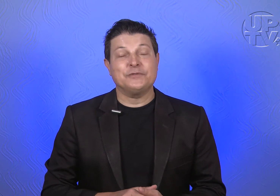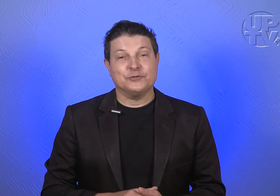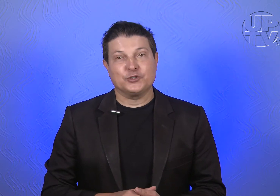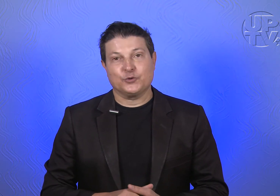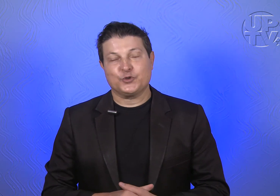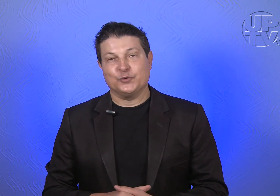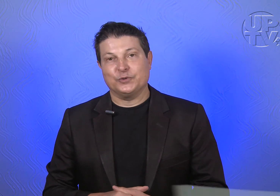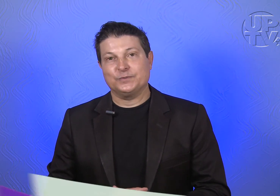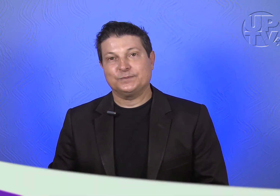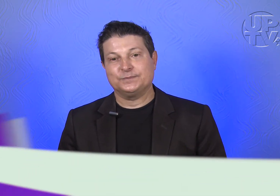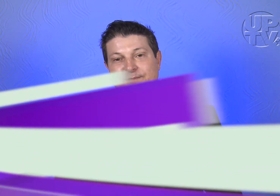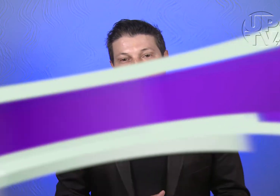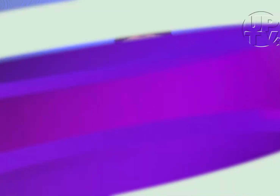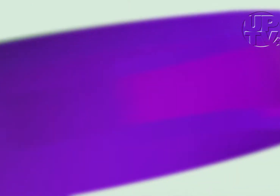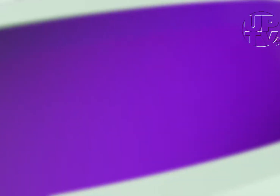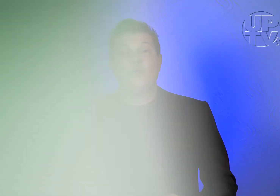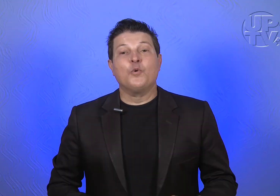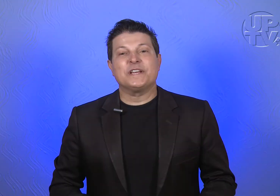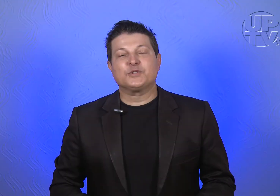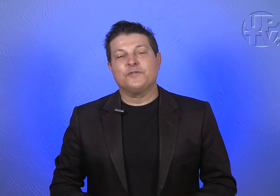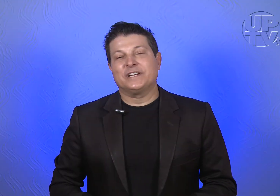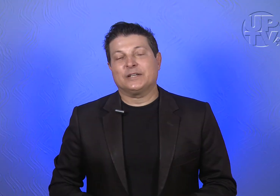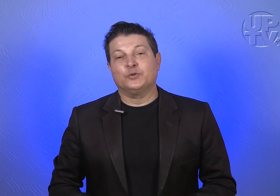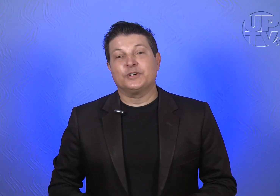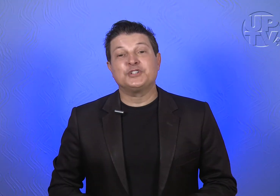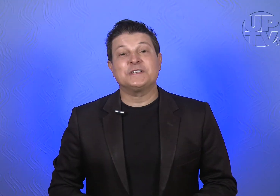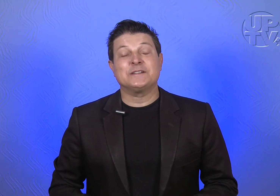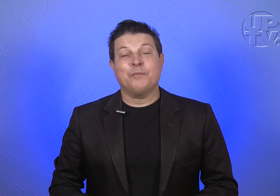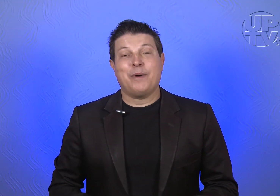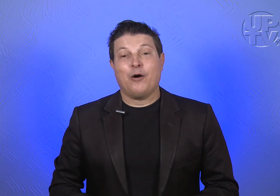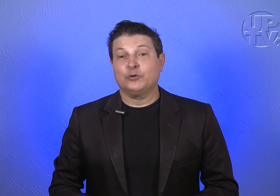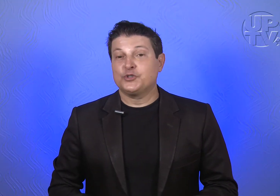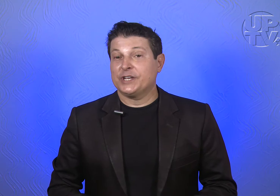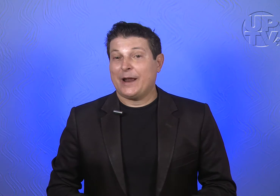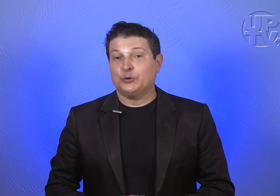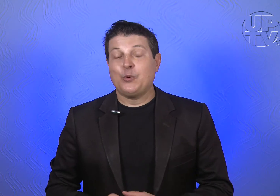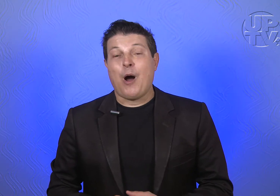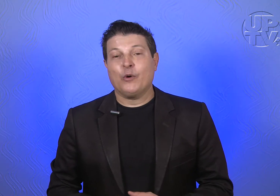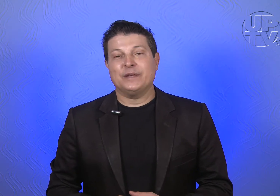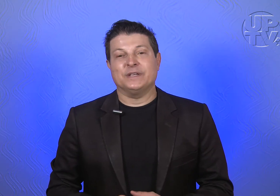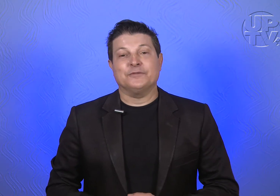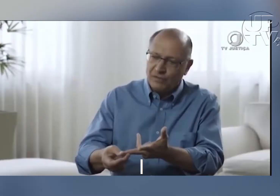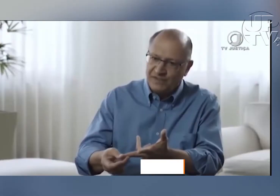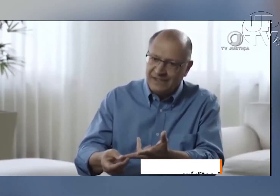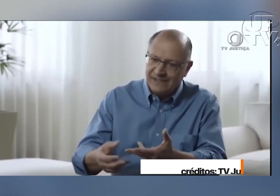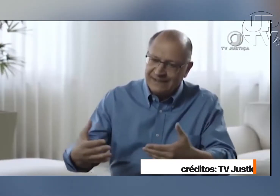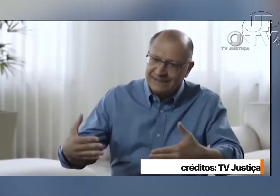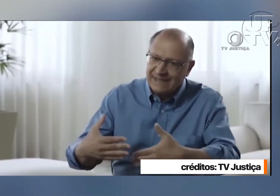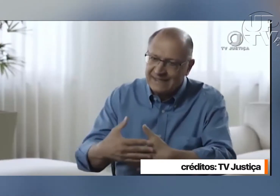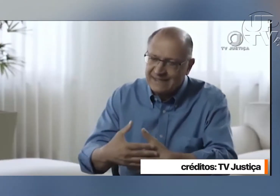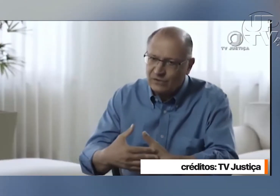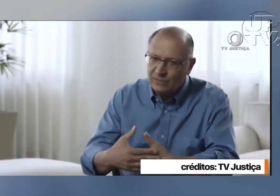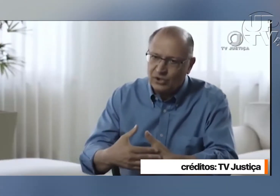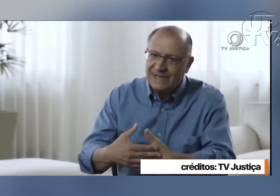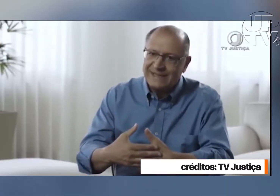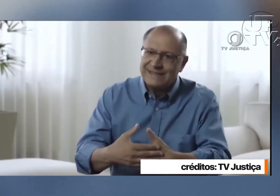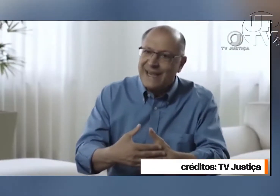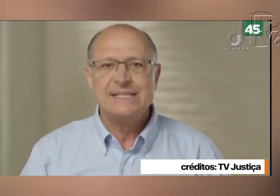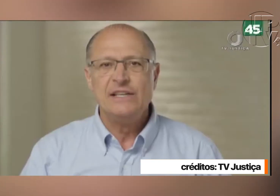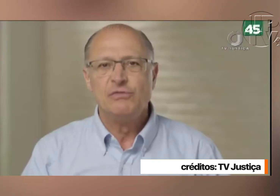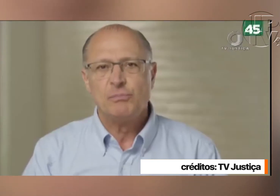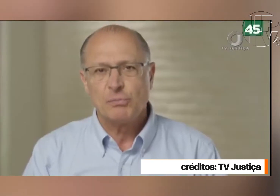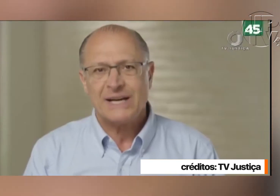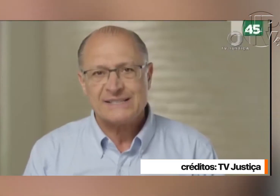do perfil de consumo. O ex-governador de São Paulo, Geraldo Alckmin, foi denunciado por